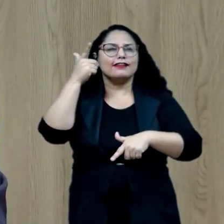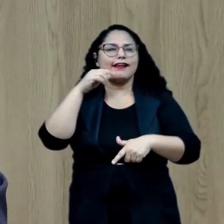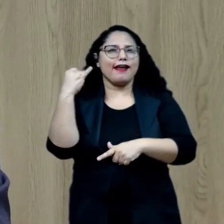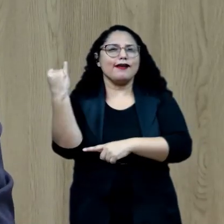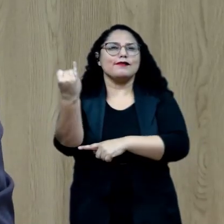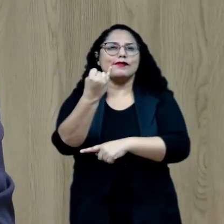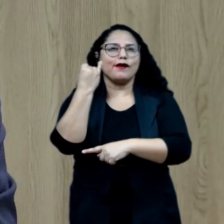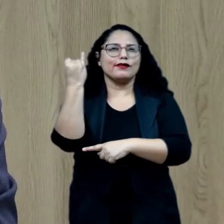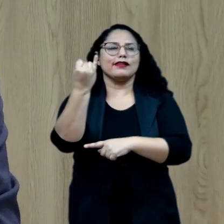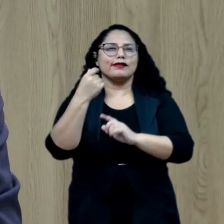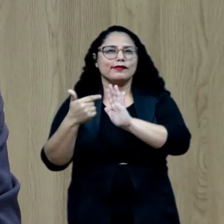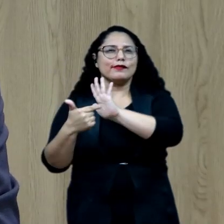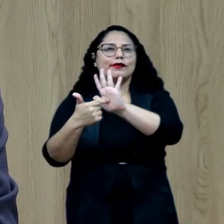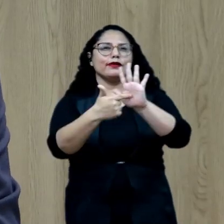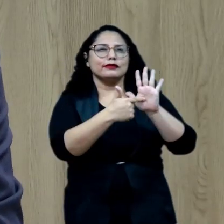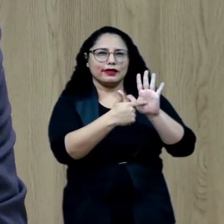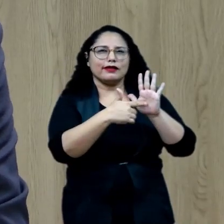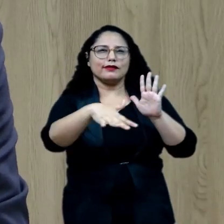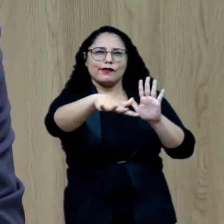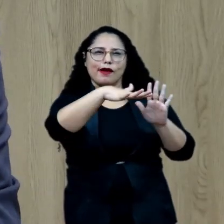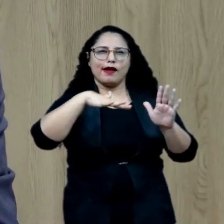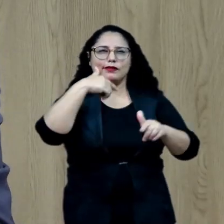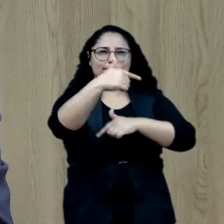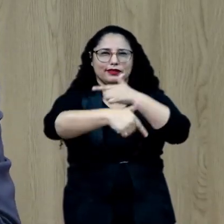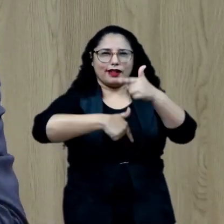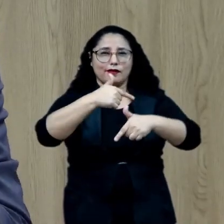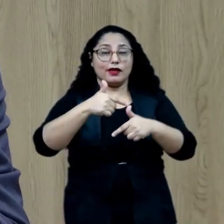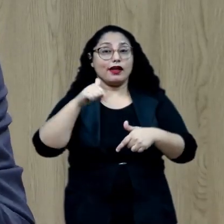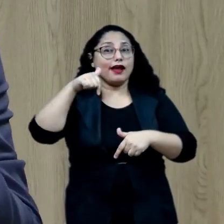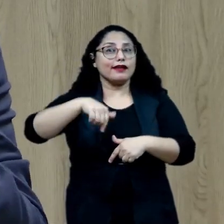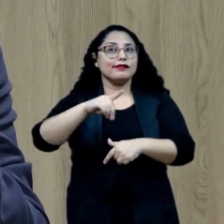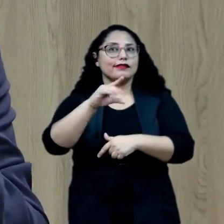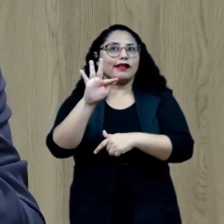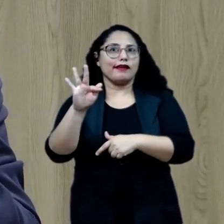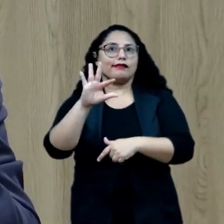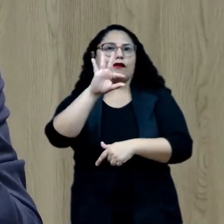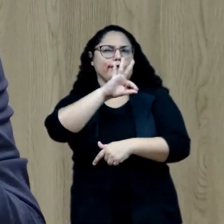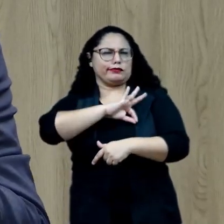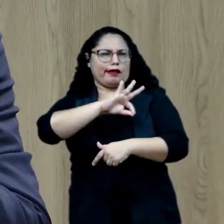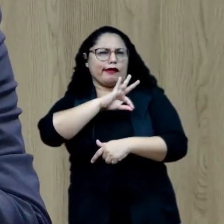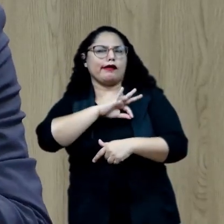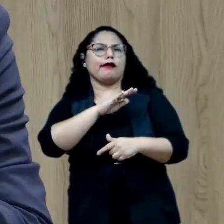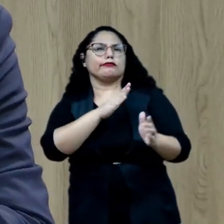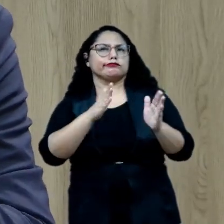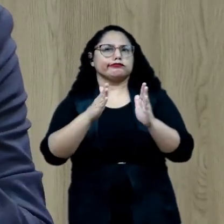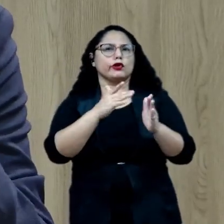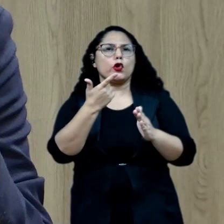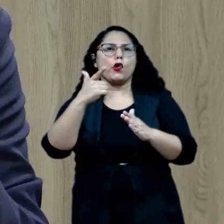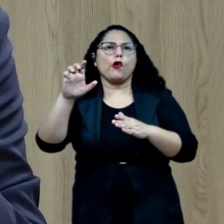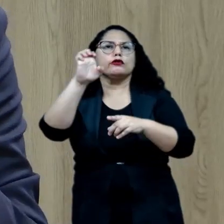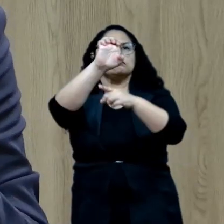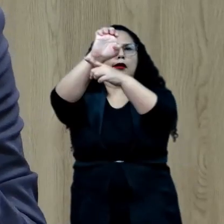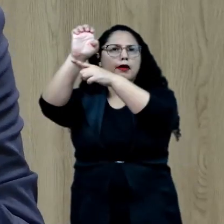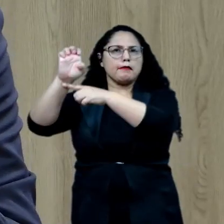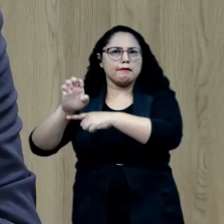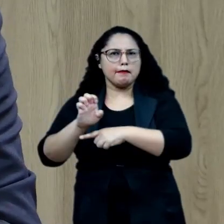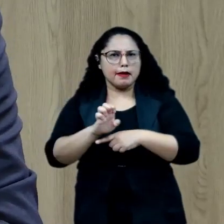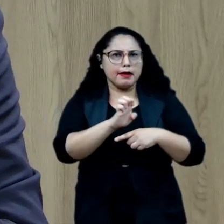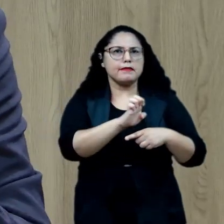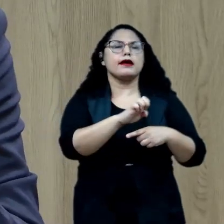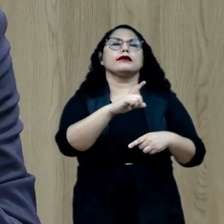muito importantes ser sinalizados no âmbito da atuação. Então, no DF tem um piso salarial, em outros estados também tem,